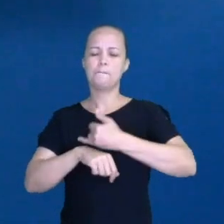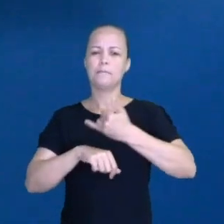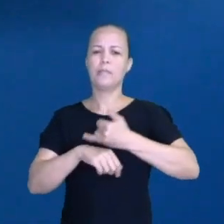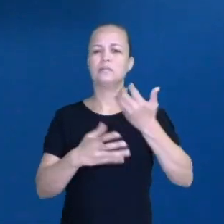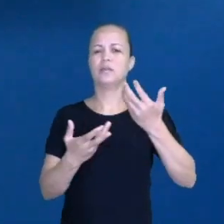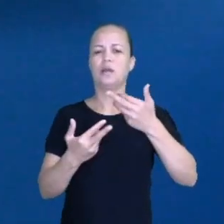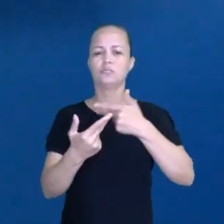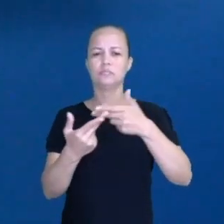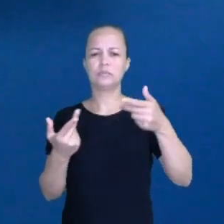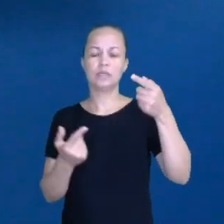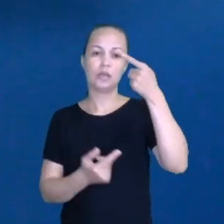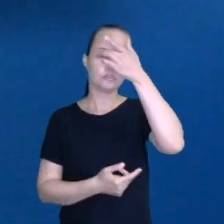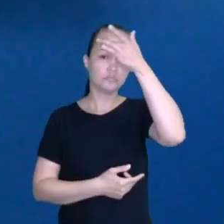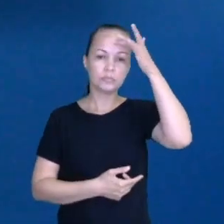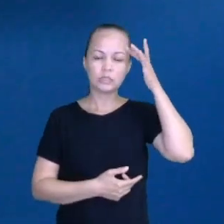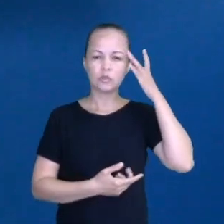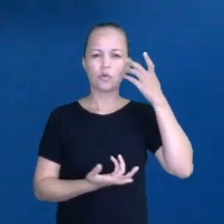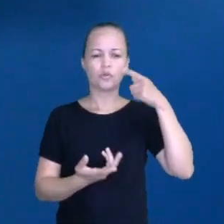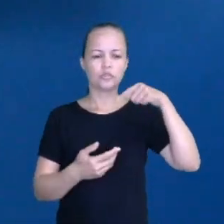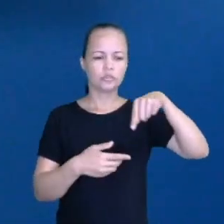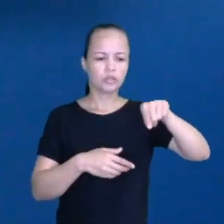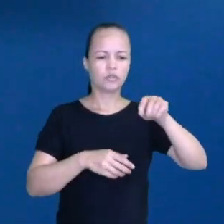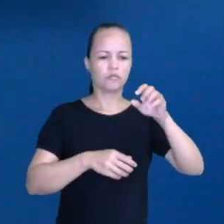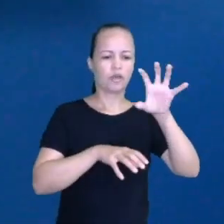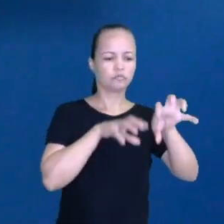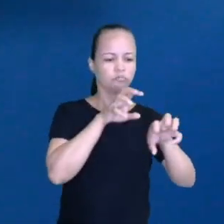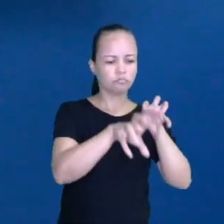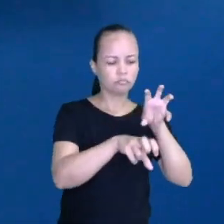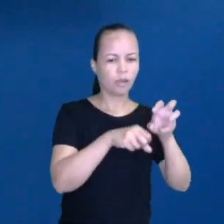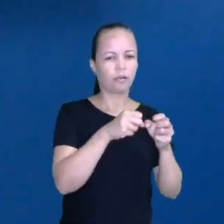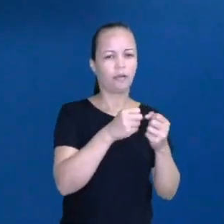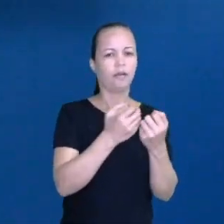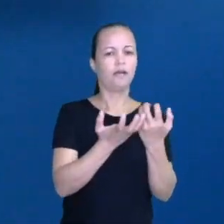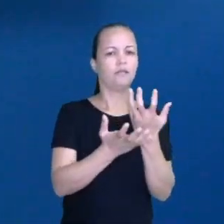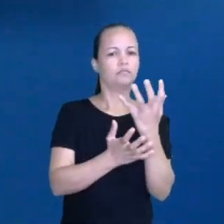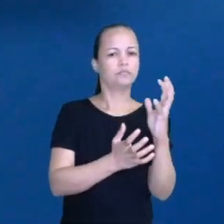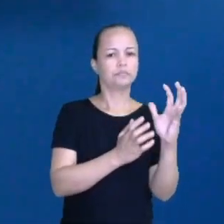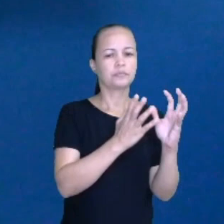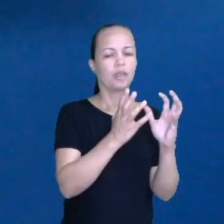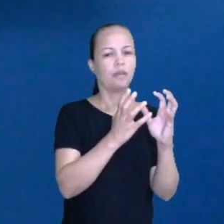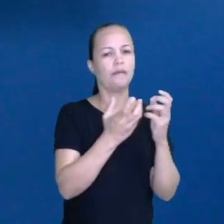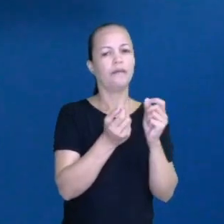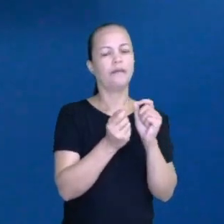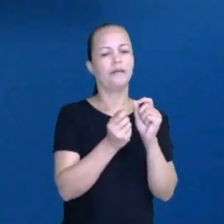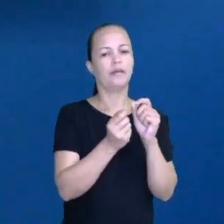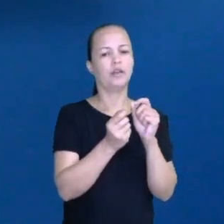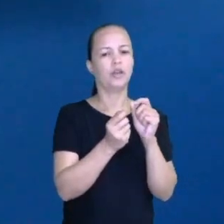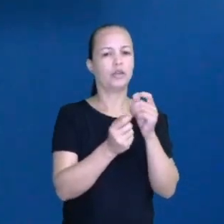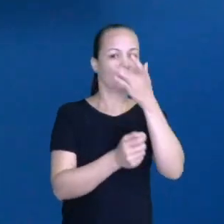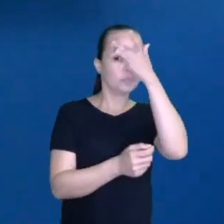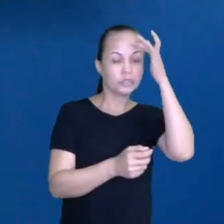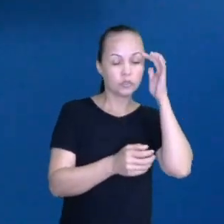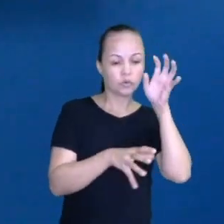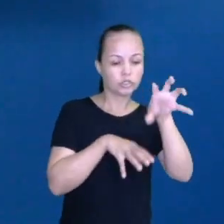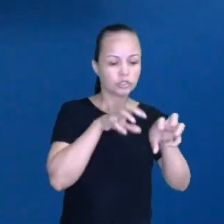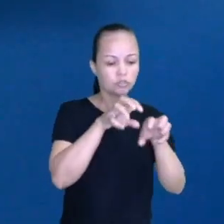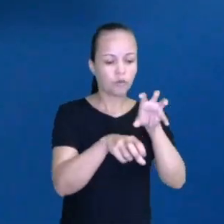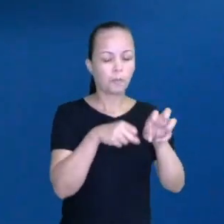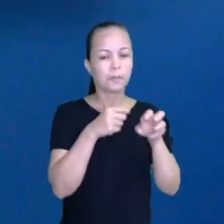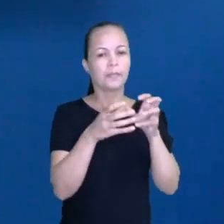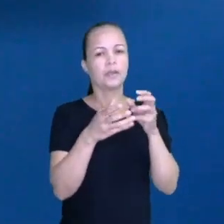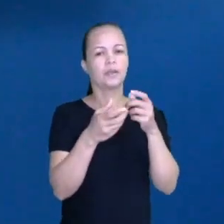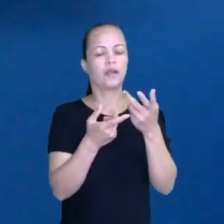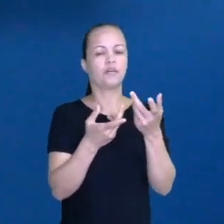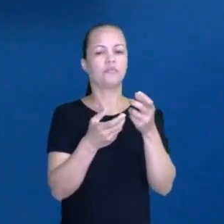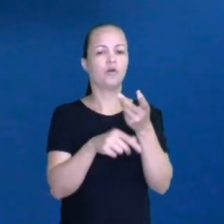aí as pessoas que fazem, as empresas que fazem a coleta seletiva vão pegar os catadores de papel, os catadores